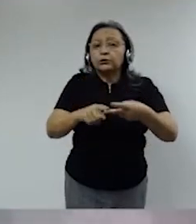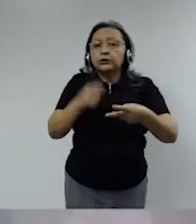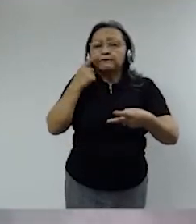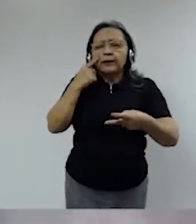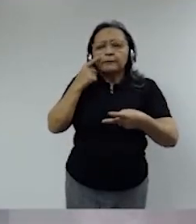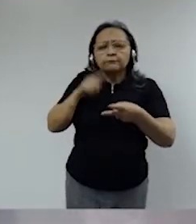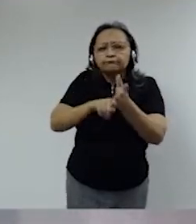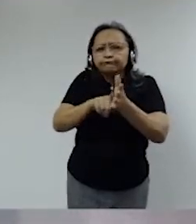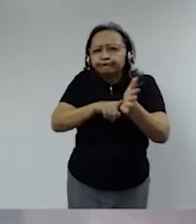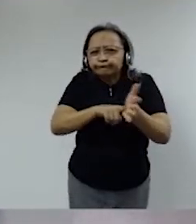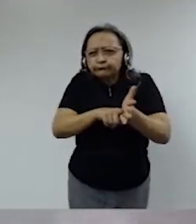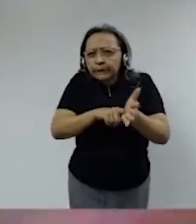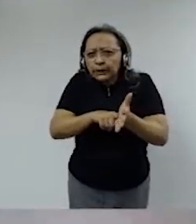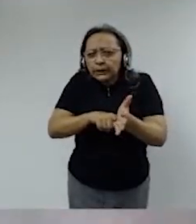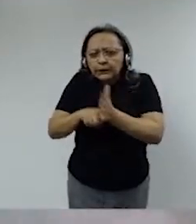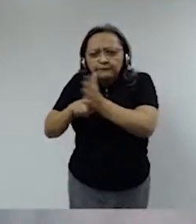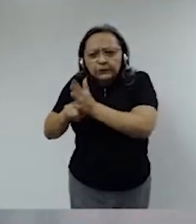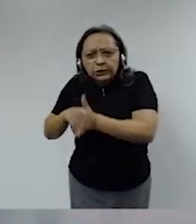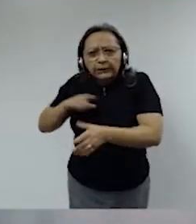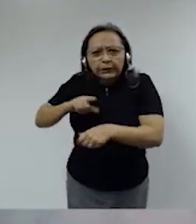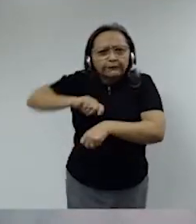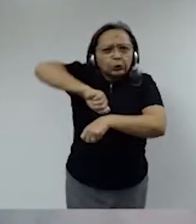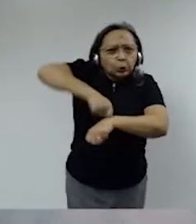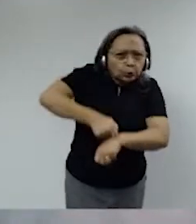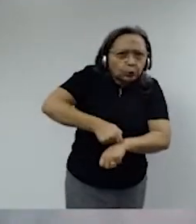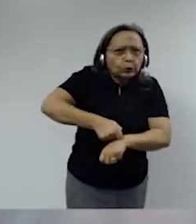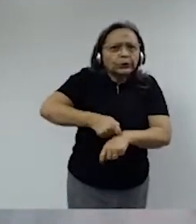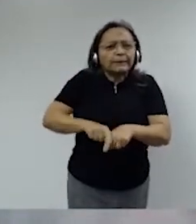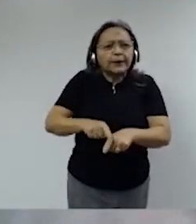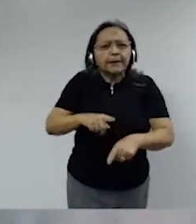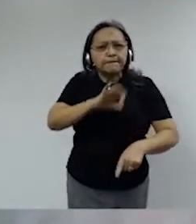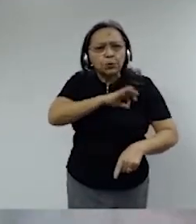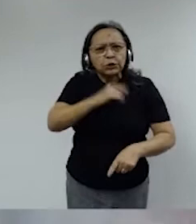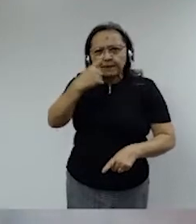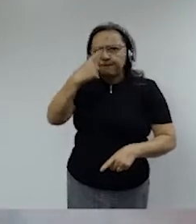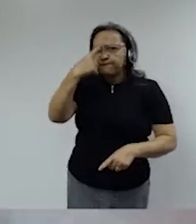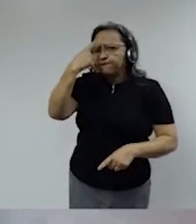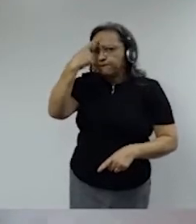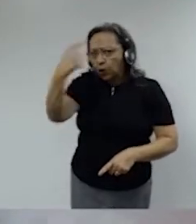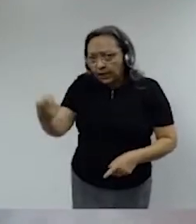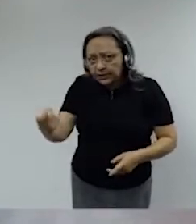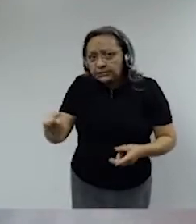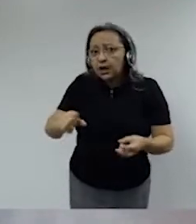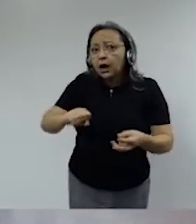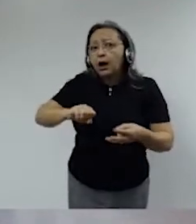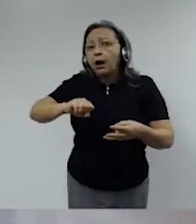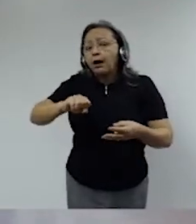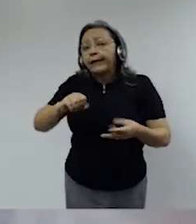coibir e investigar a tortura, né, e a violência policial, que ainda, infelizmente,